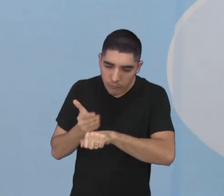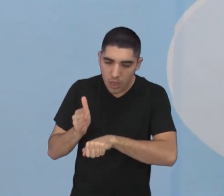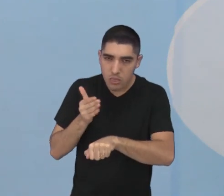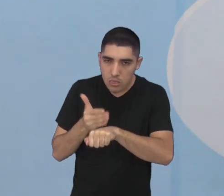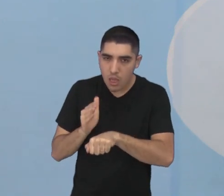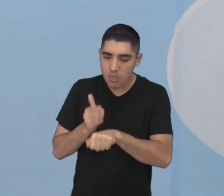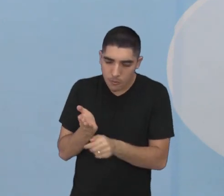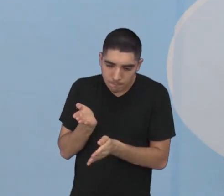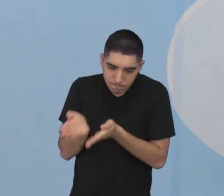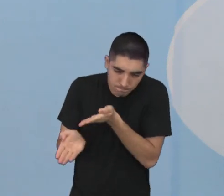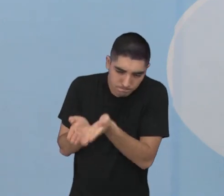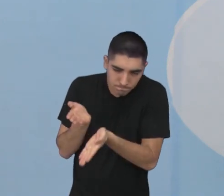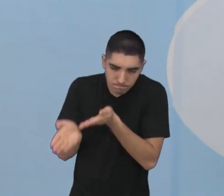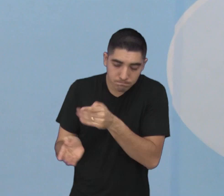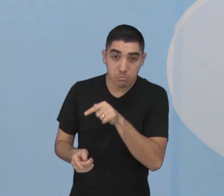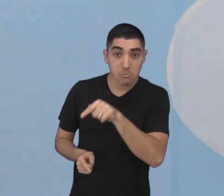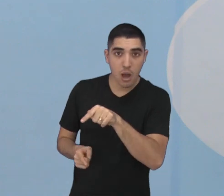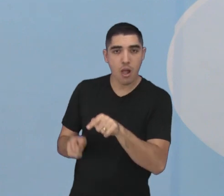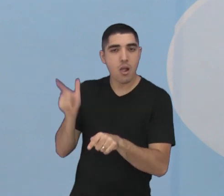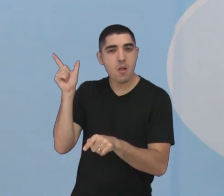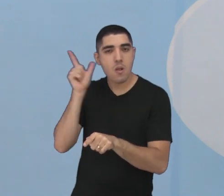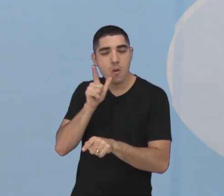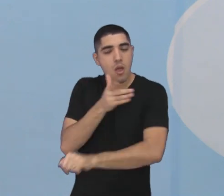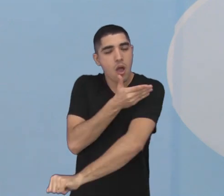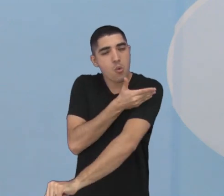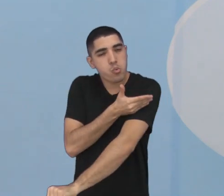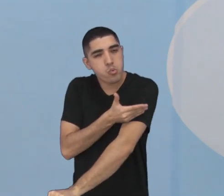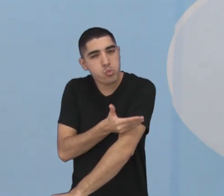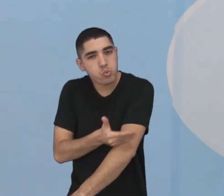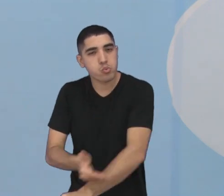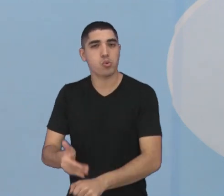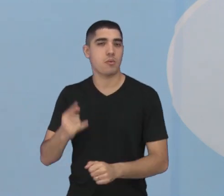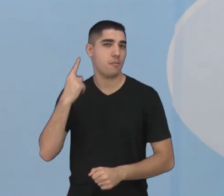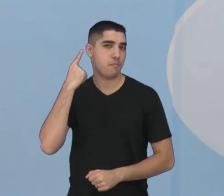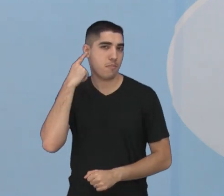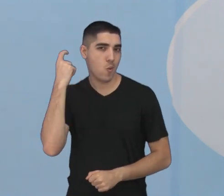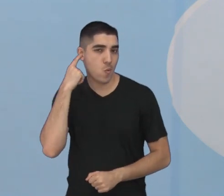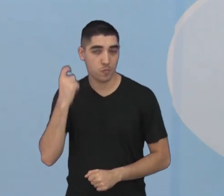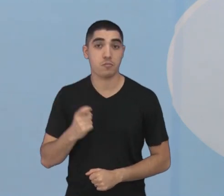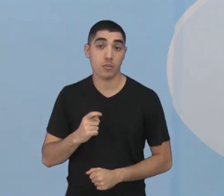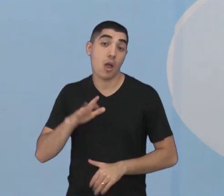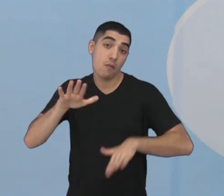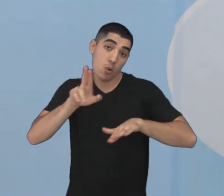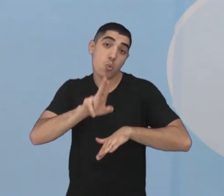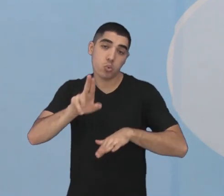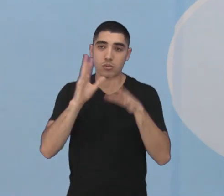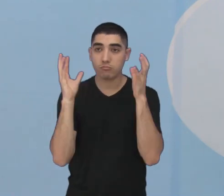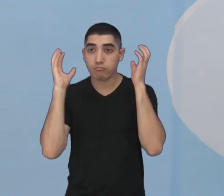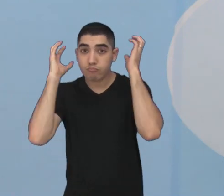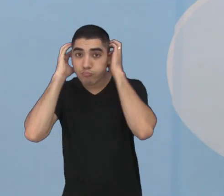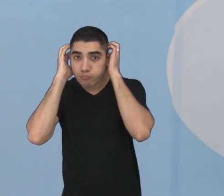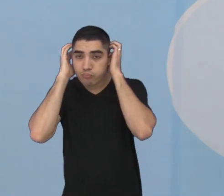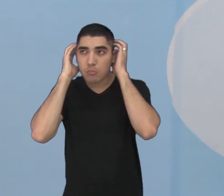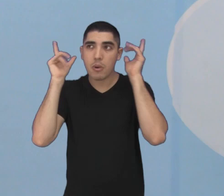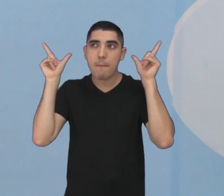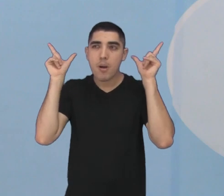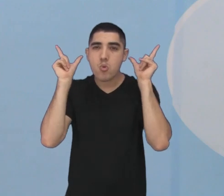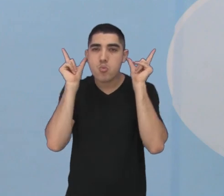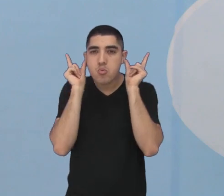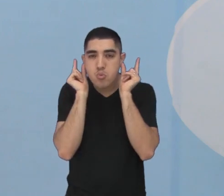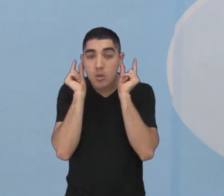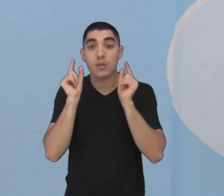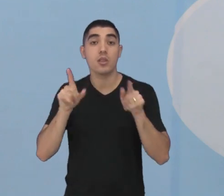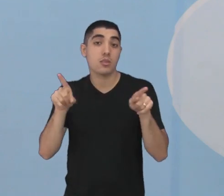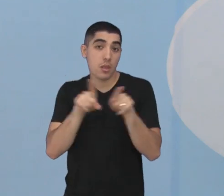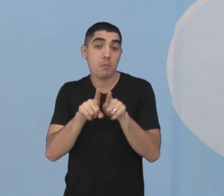treinamentos, continua todas as intervenções para ele se adaptar à questão do barulho. Às vezes usa abafador, às vezes usa fone